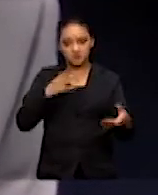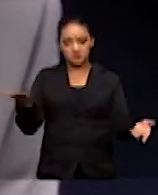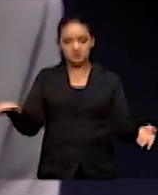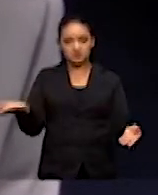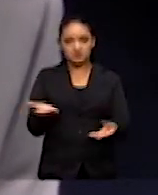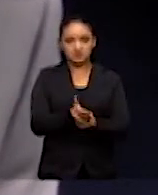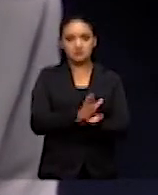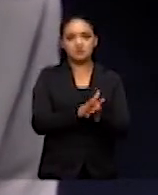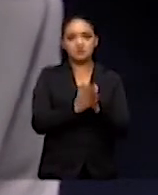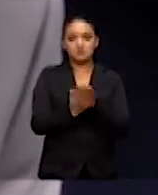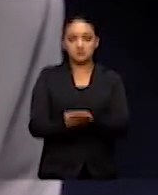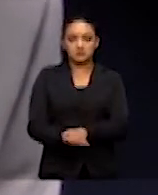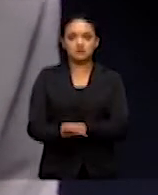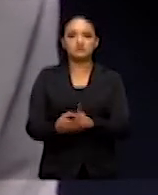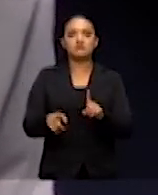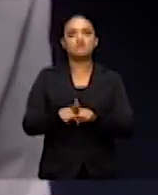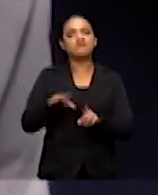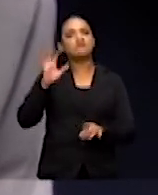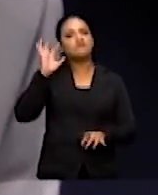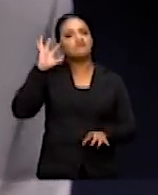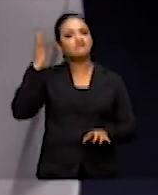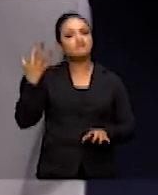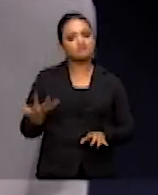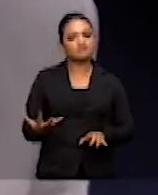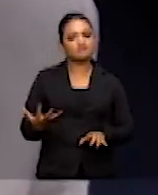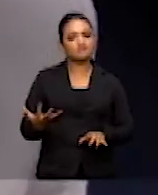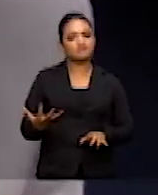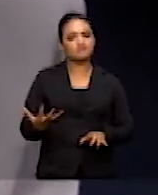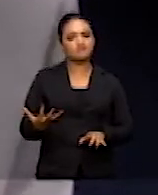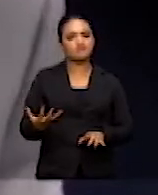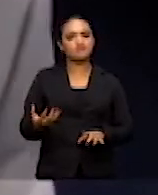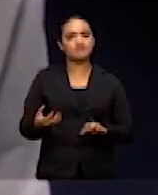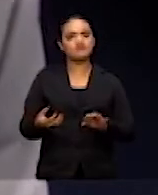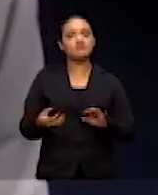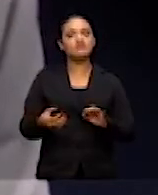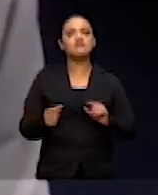processo e a deliberação sobre as circunstâncias